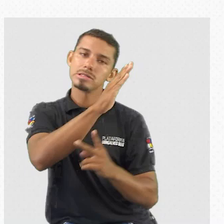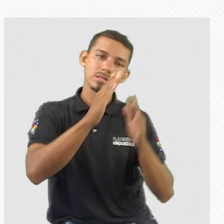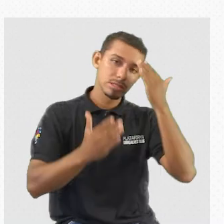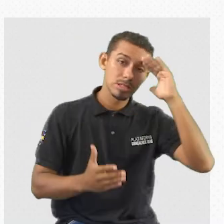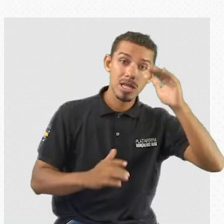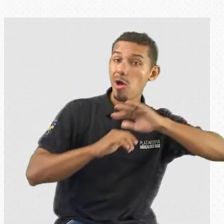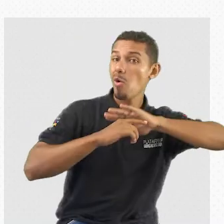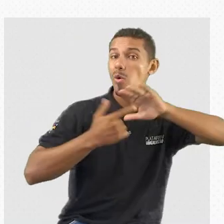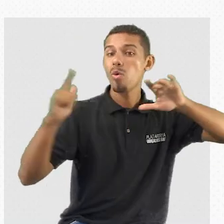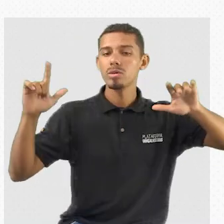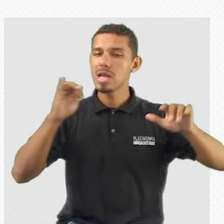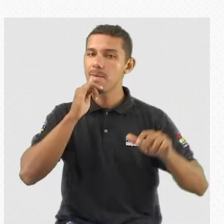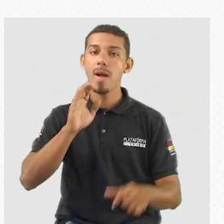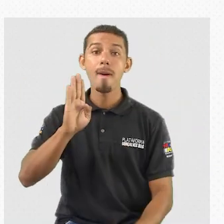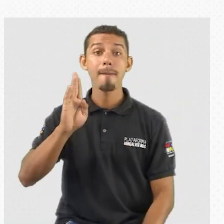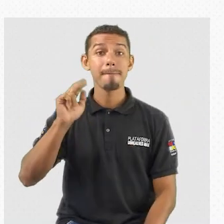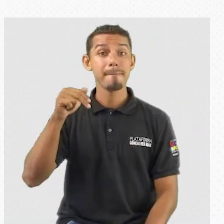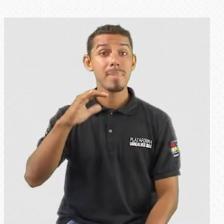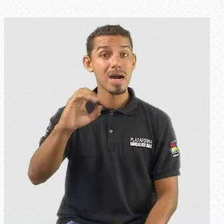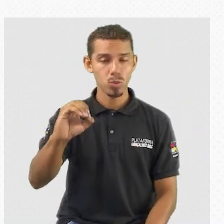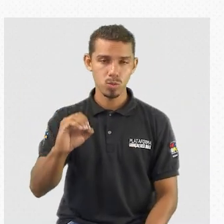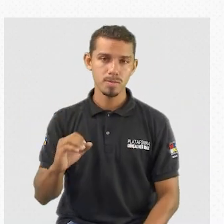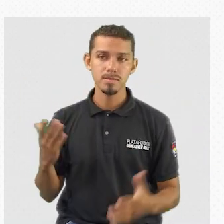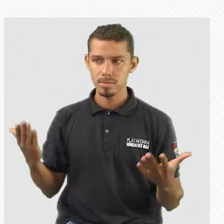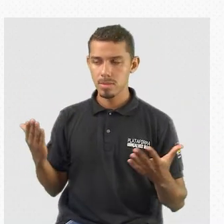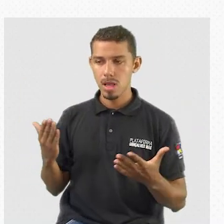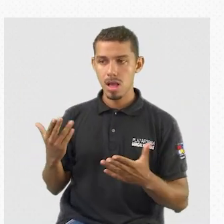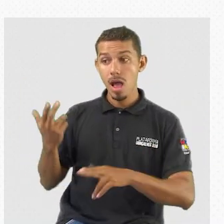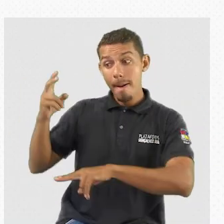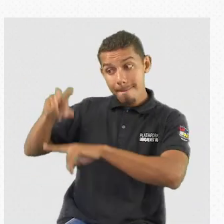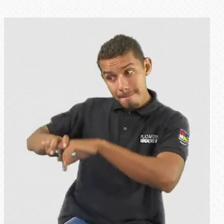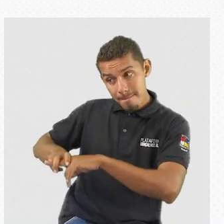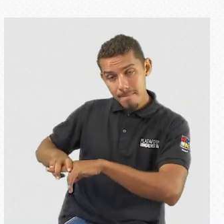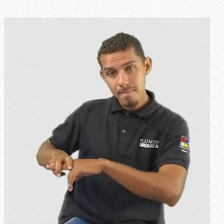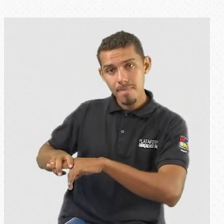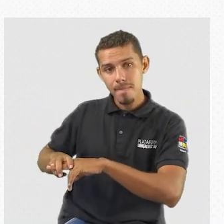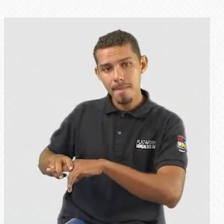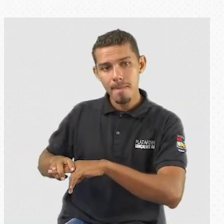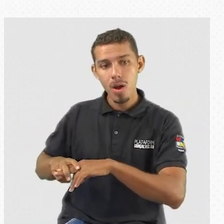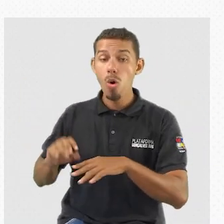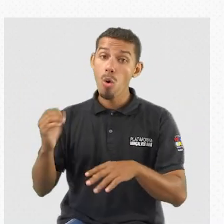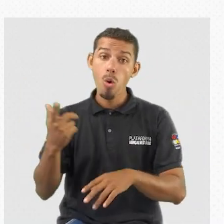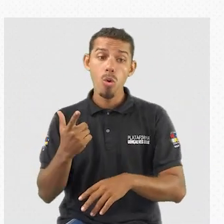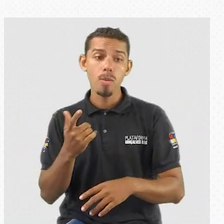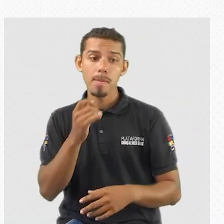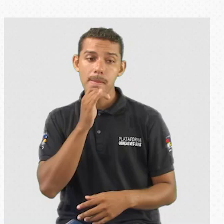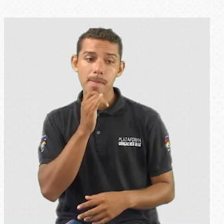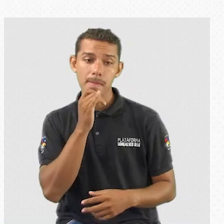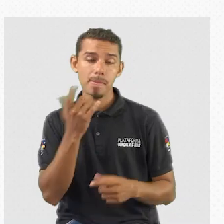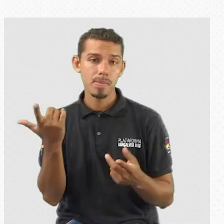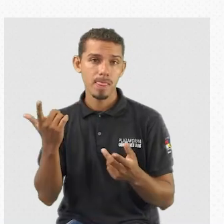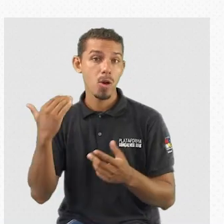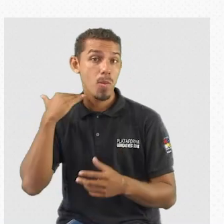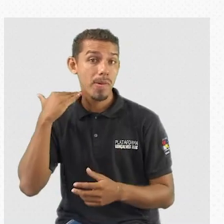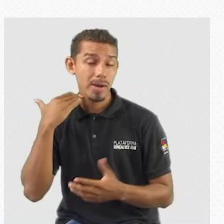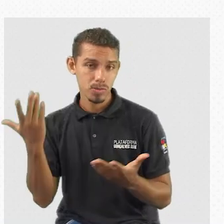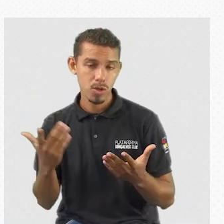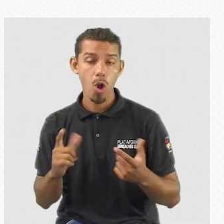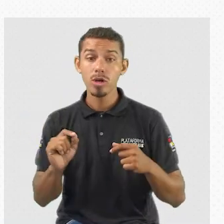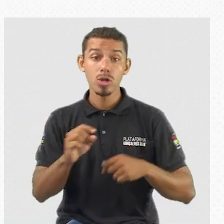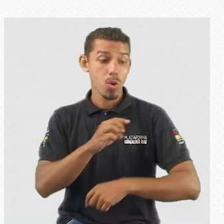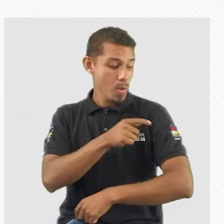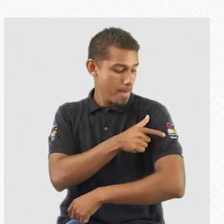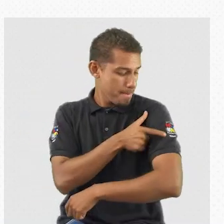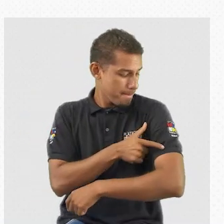Né? A gente vê o exemplo ali do banco. A pessoa pode estar se referindo a um banco, ou por exemplo, a manga da camisa. Eu posso estar me referindo... a